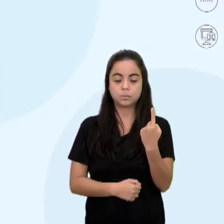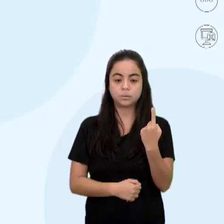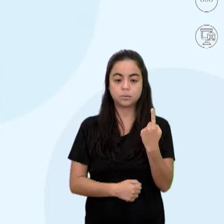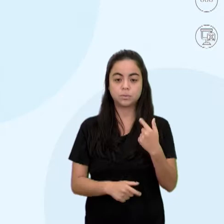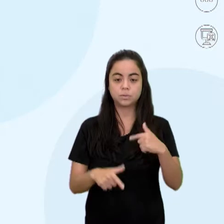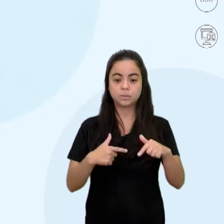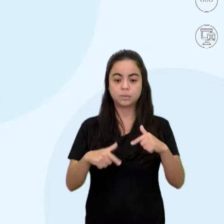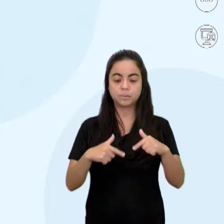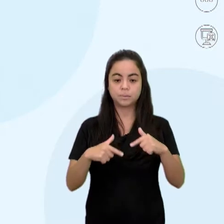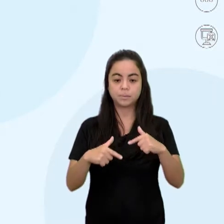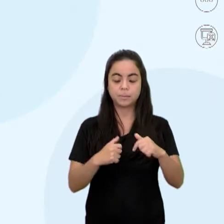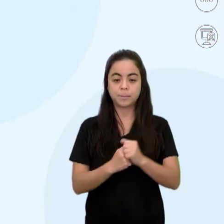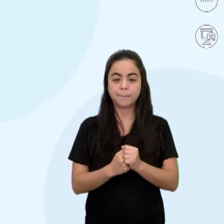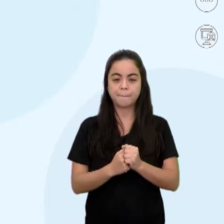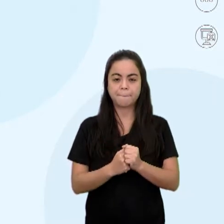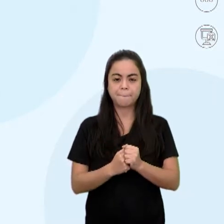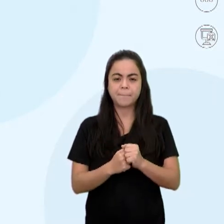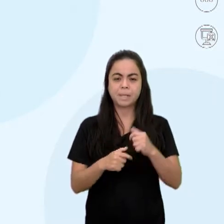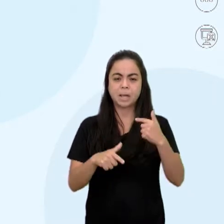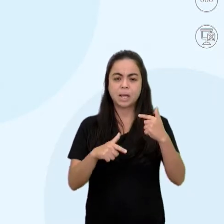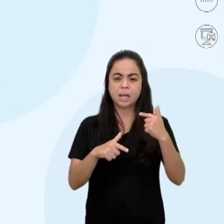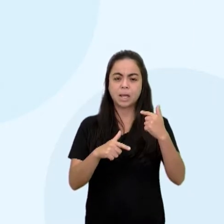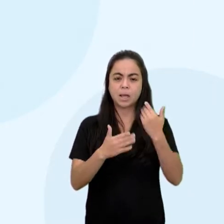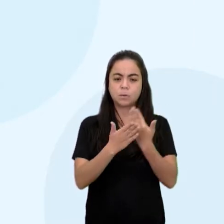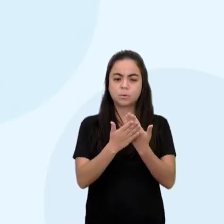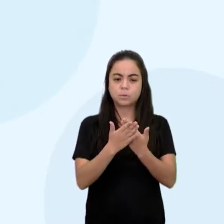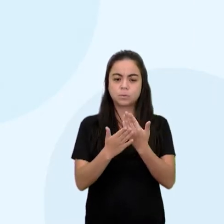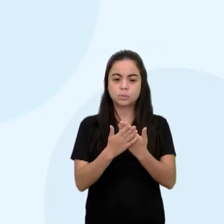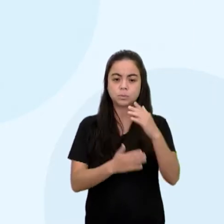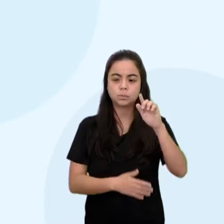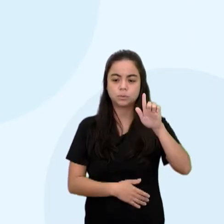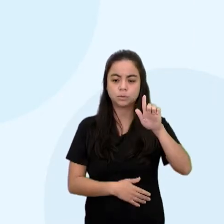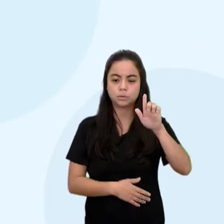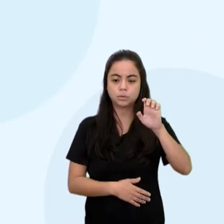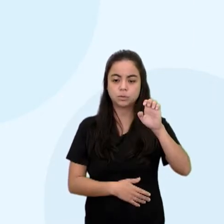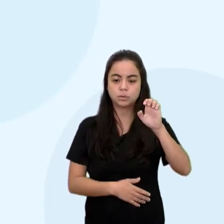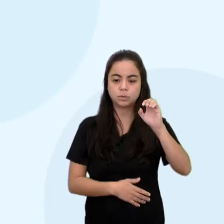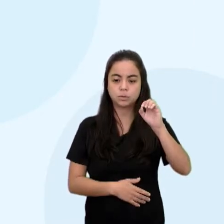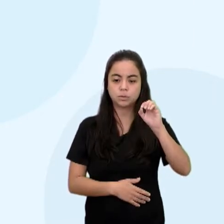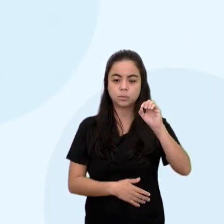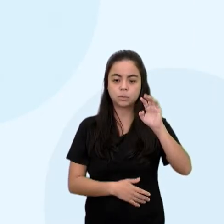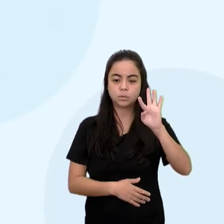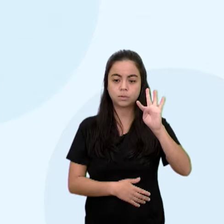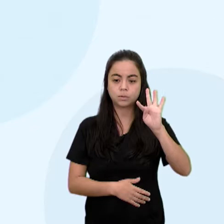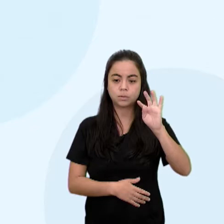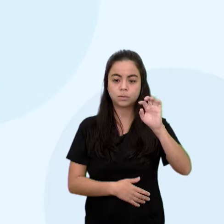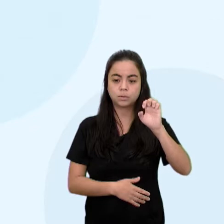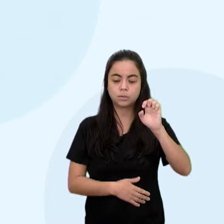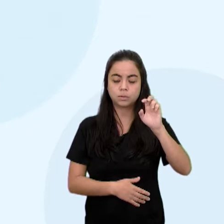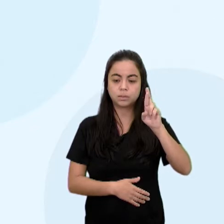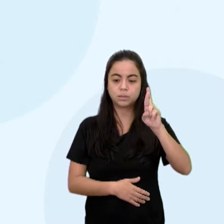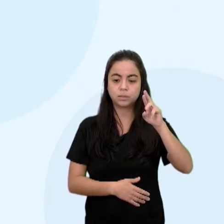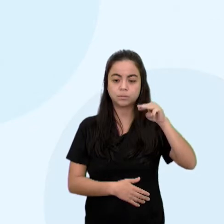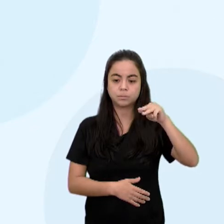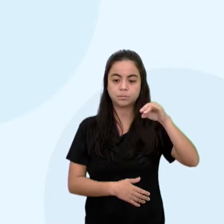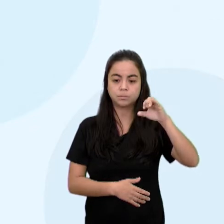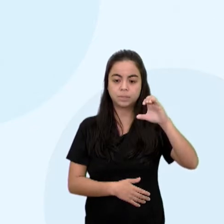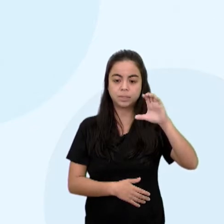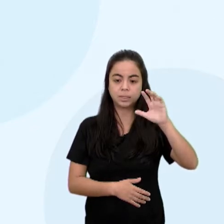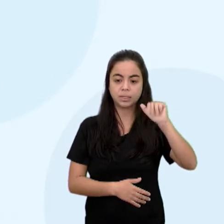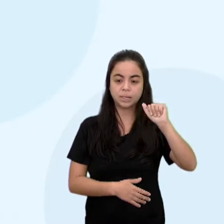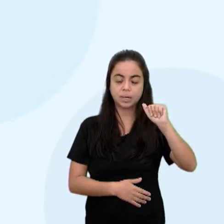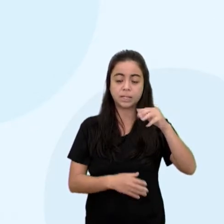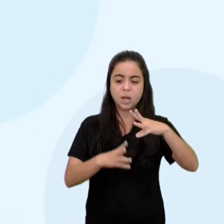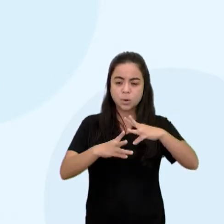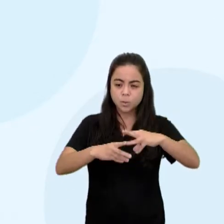trabalhando, é o estudo da geotérmica, né? É um tipo de energia que vem, que é oriunda do solo, né? E a gente